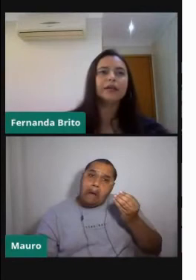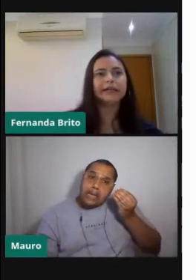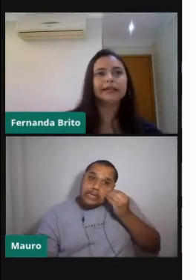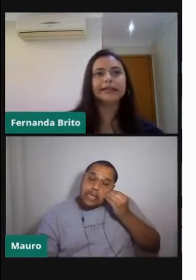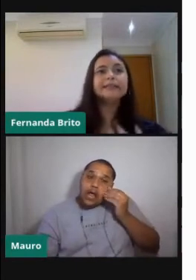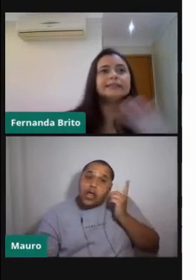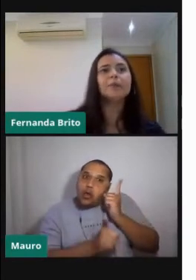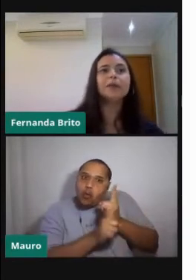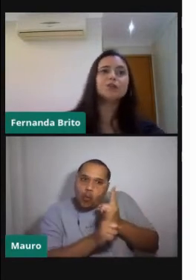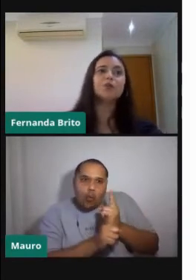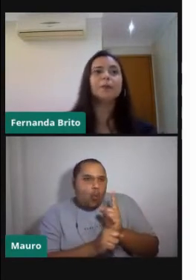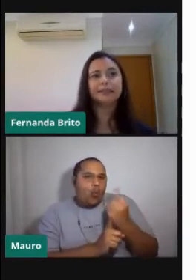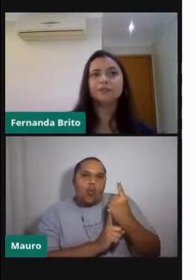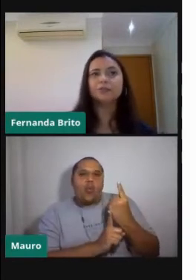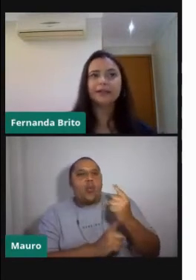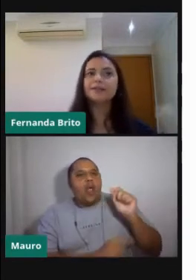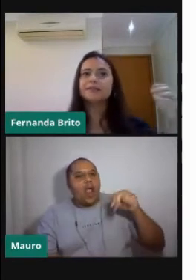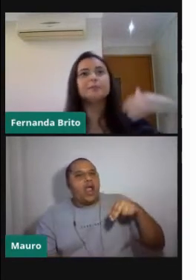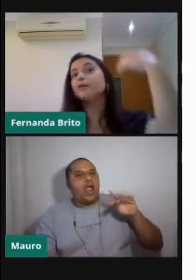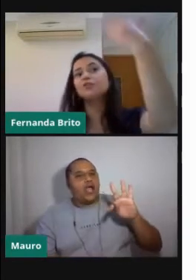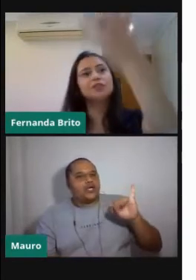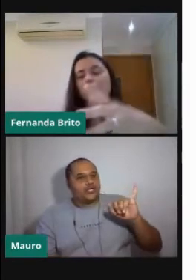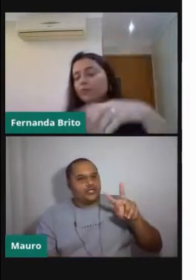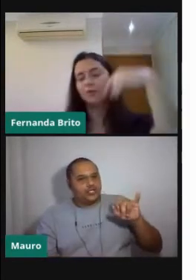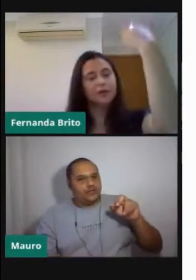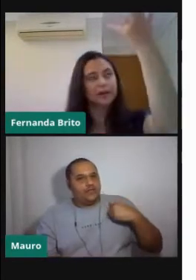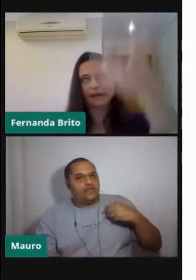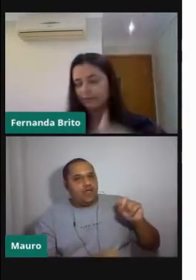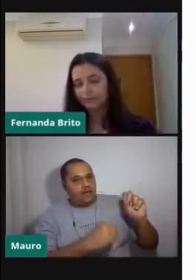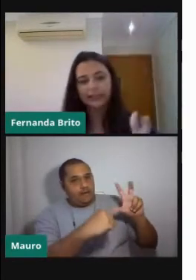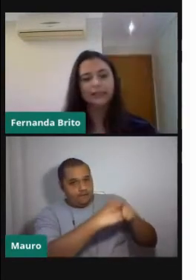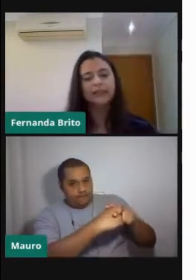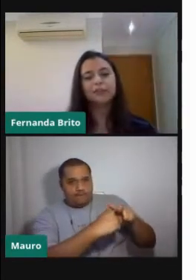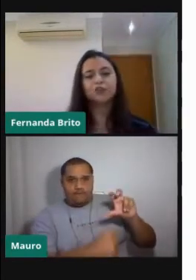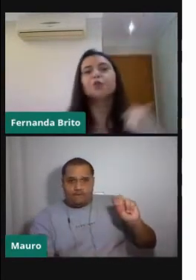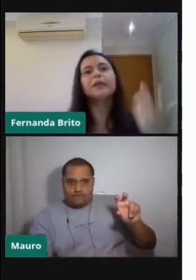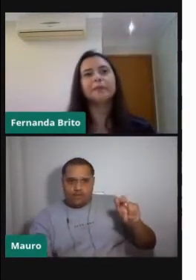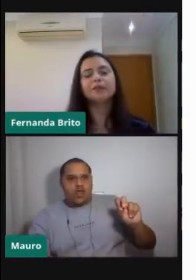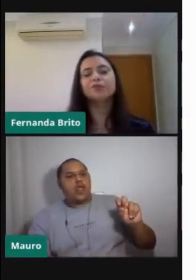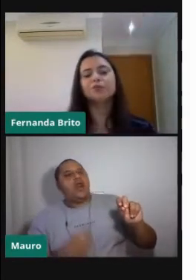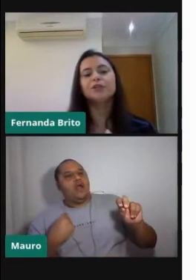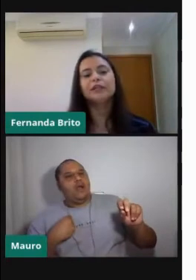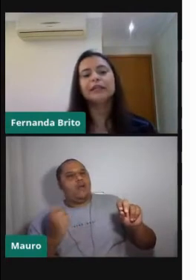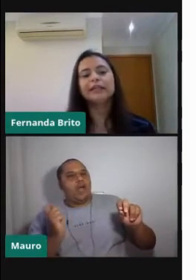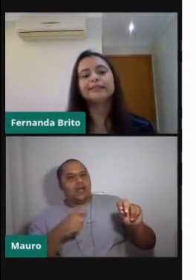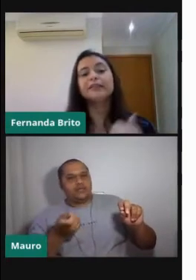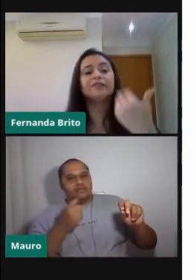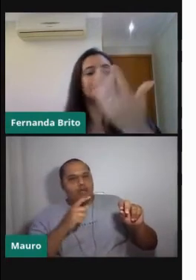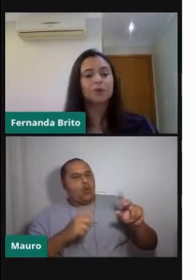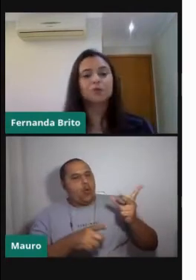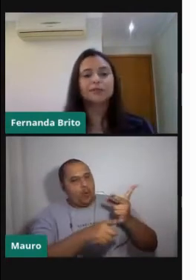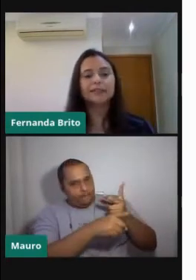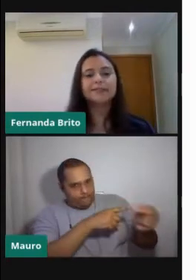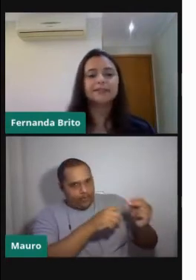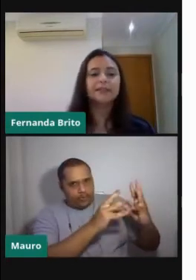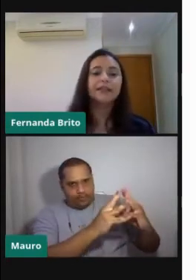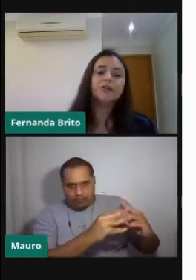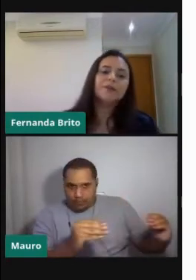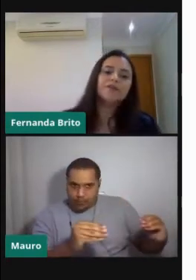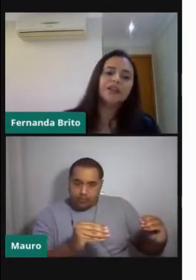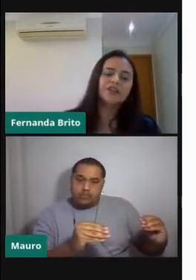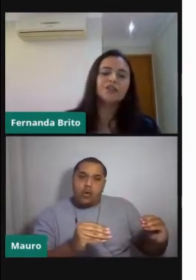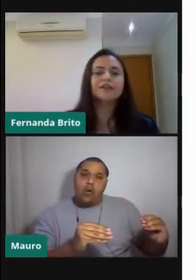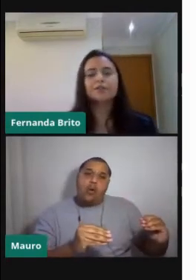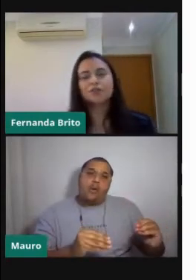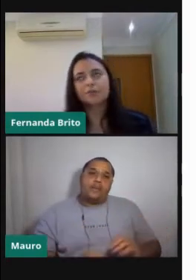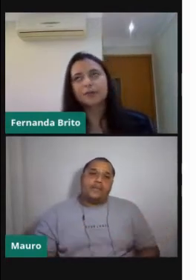então, inicialmente combater a doença e impedir, então, que qualquer, né, desdobramento severo aconteça, e